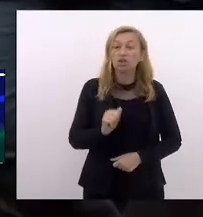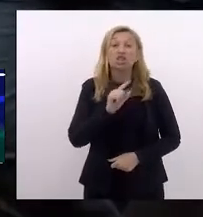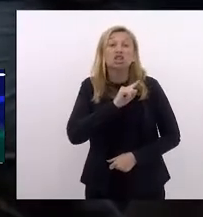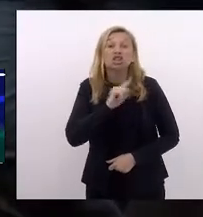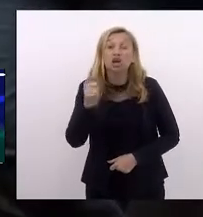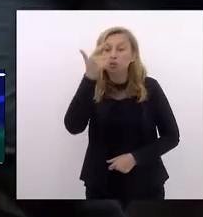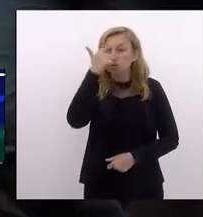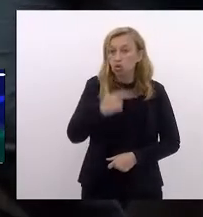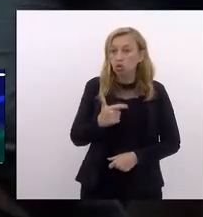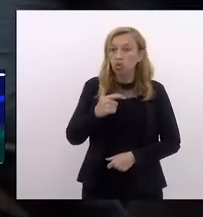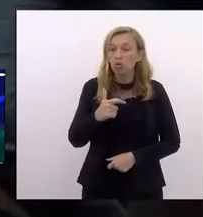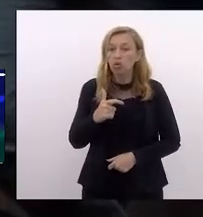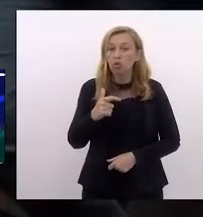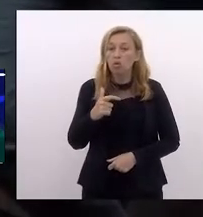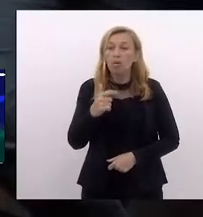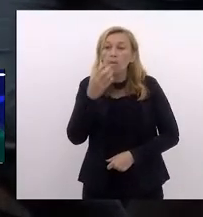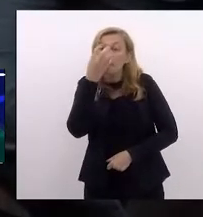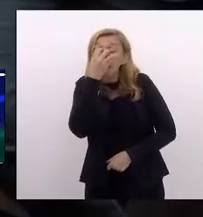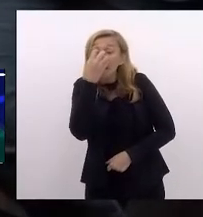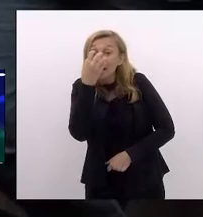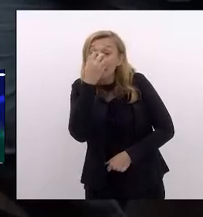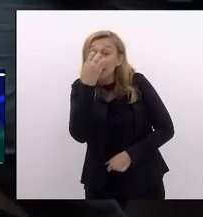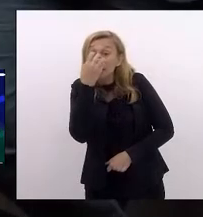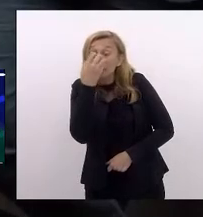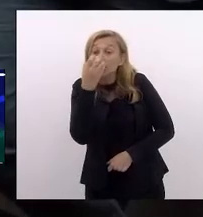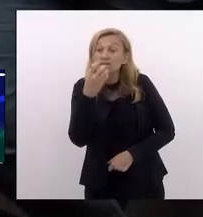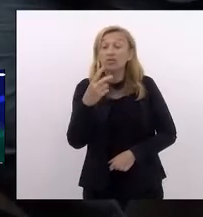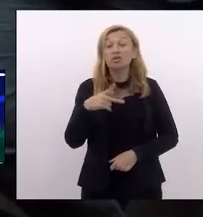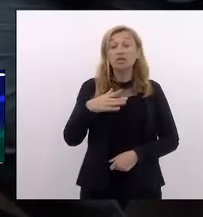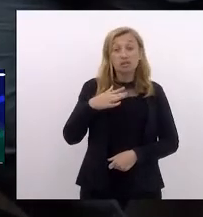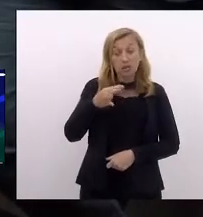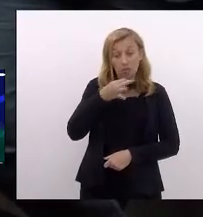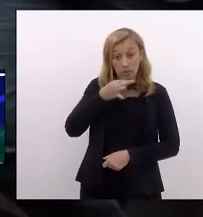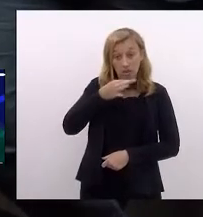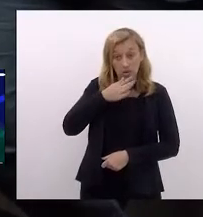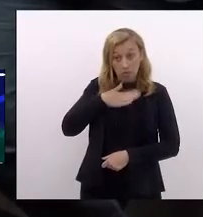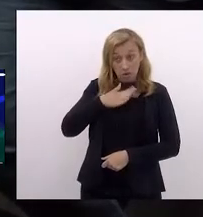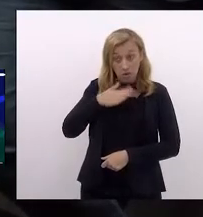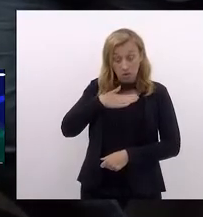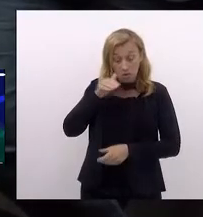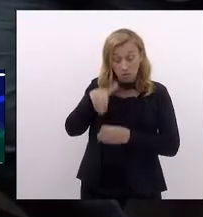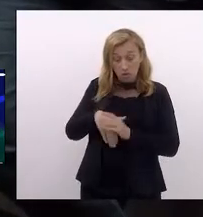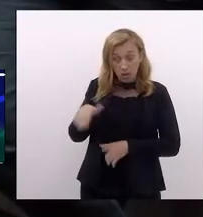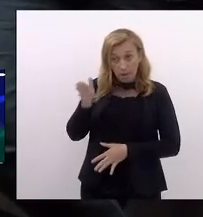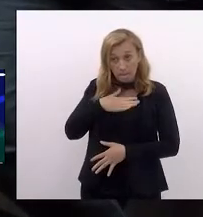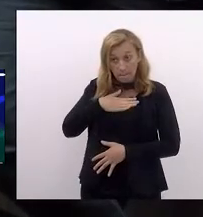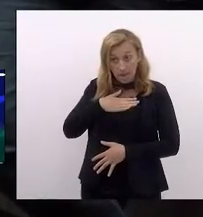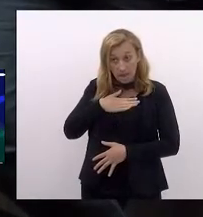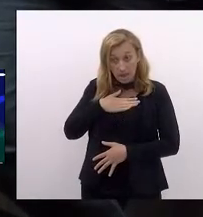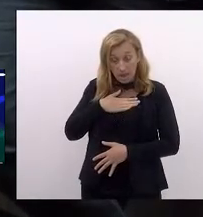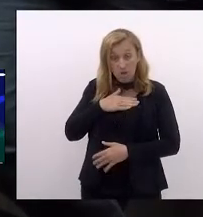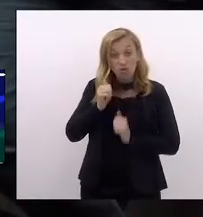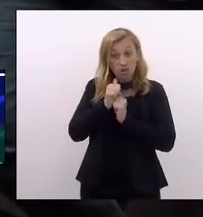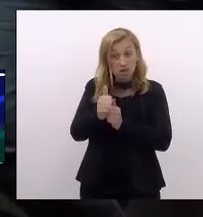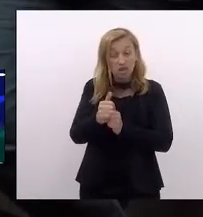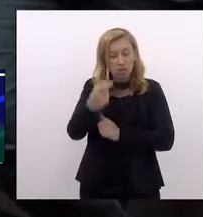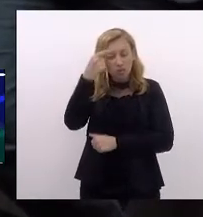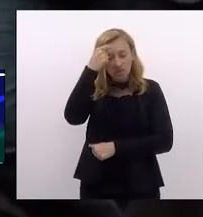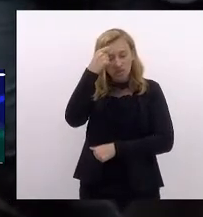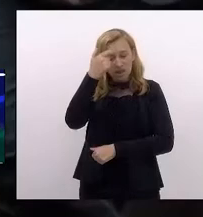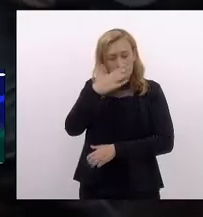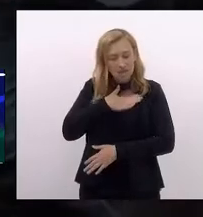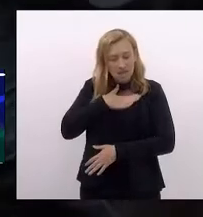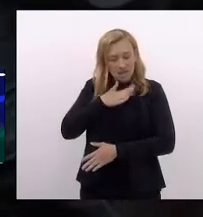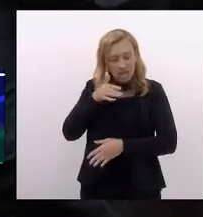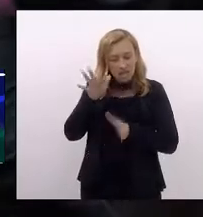não sou marionete eu tenho meu posicionamento o voto é meu e eu vou seguir de acordo com a minha